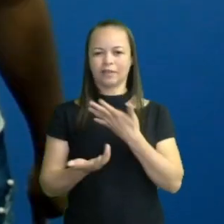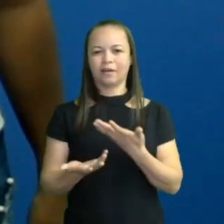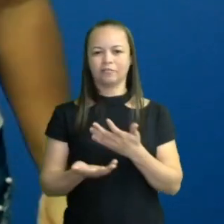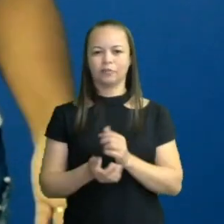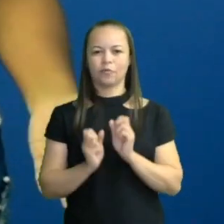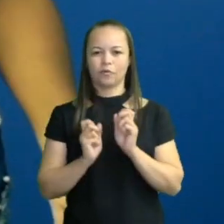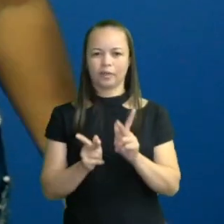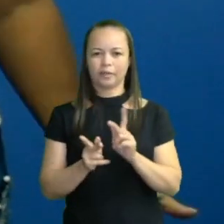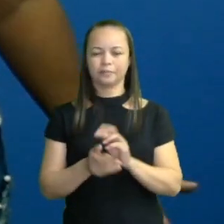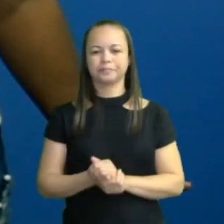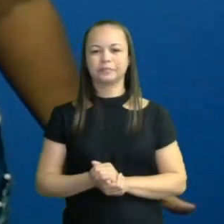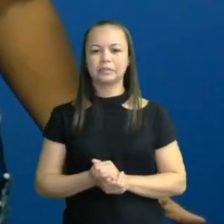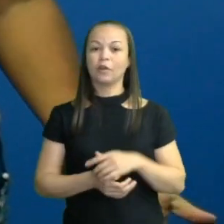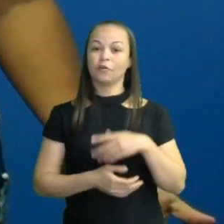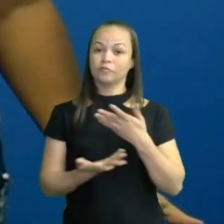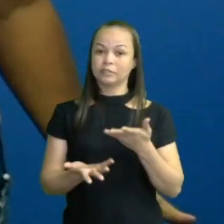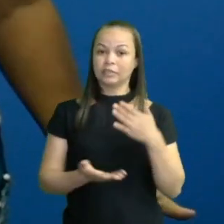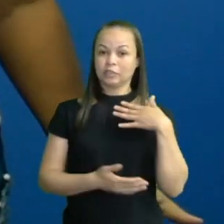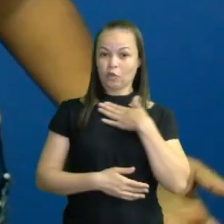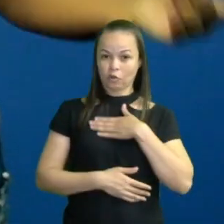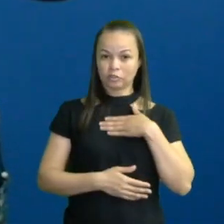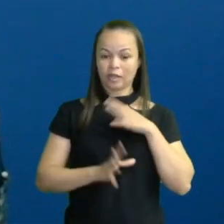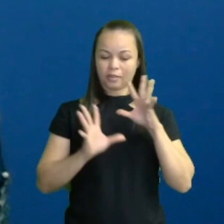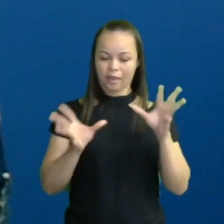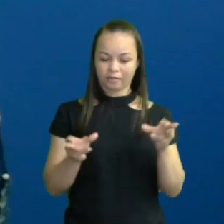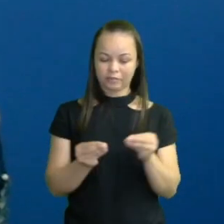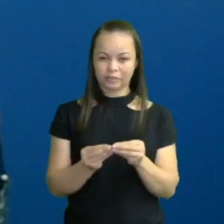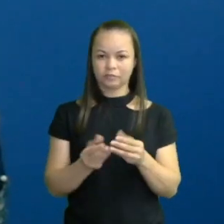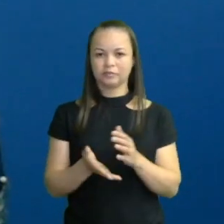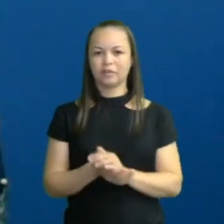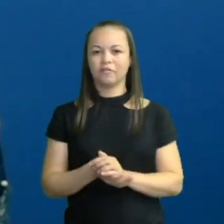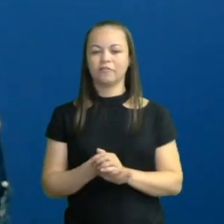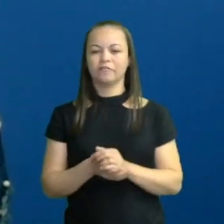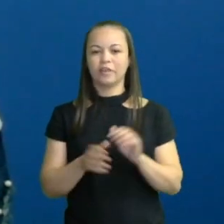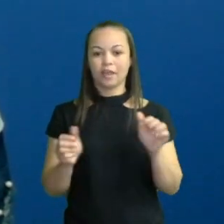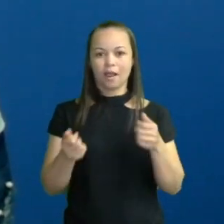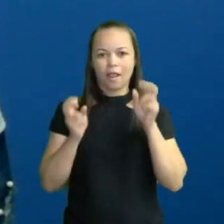ok? Então, gostaram da nossa revisão até aqui? Fica